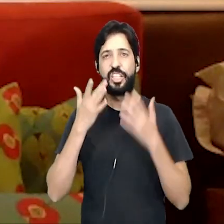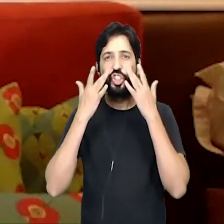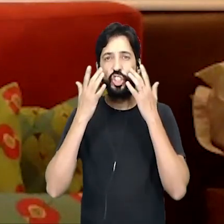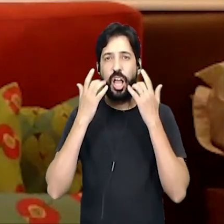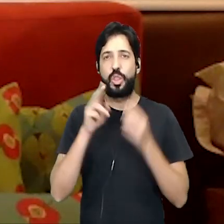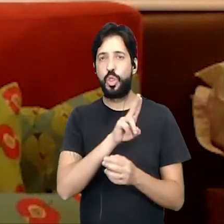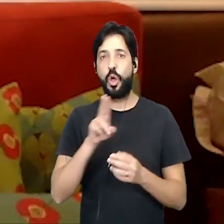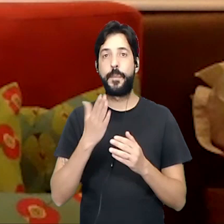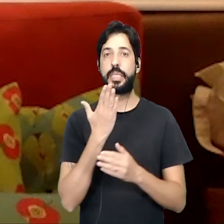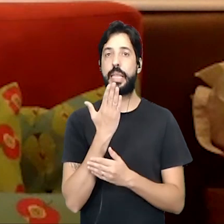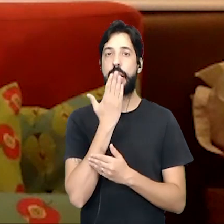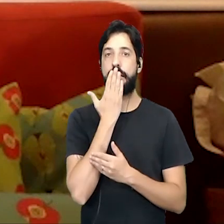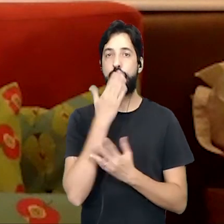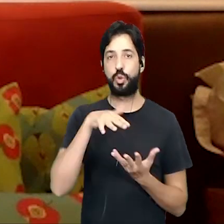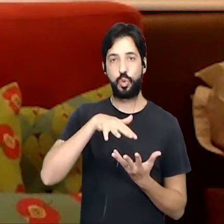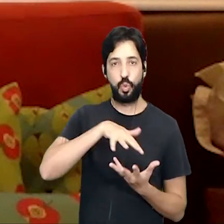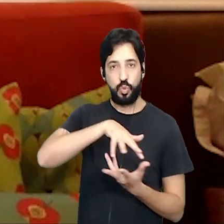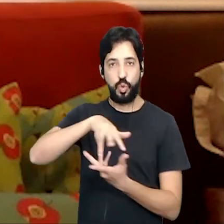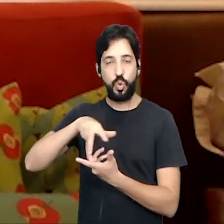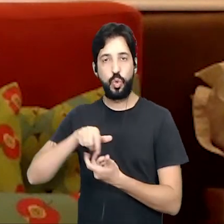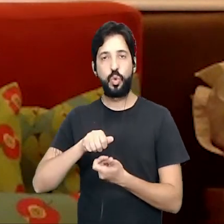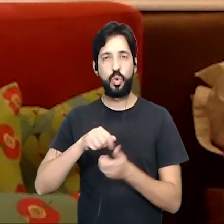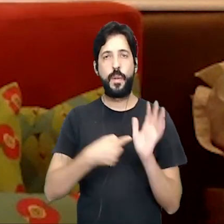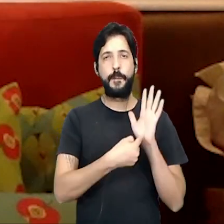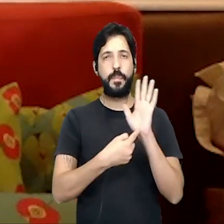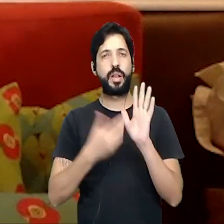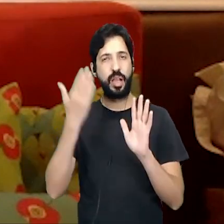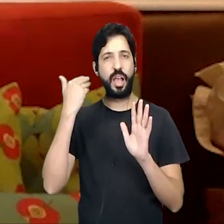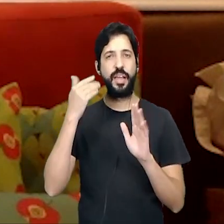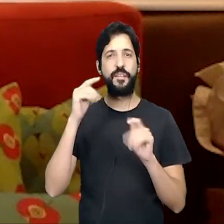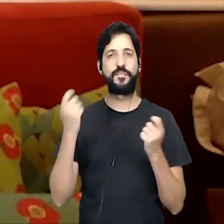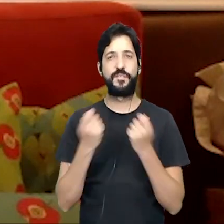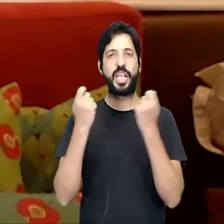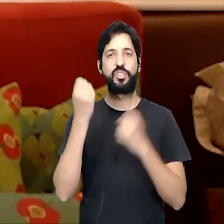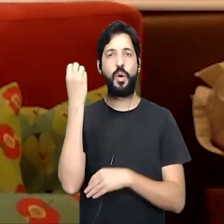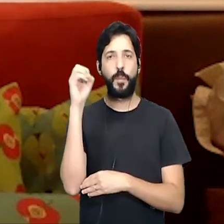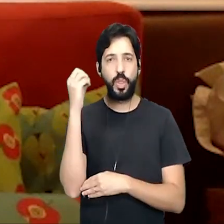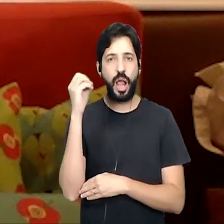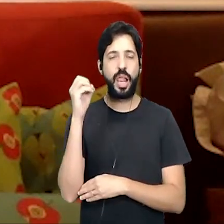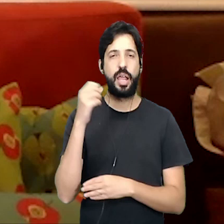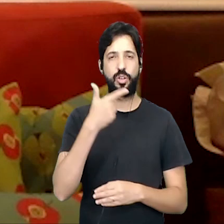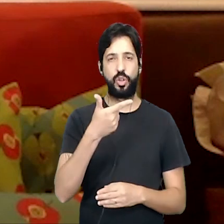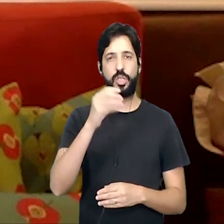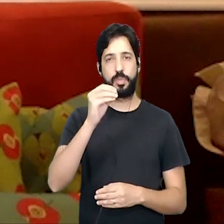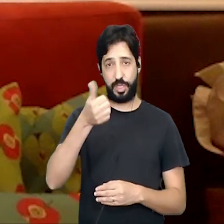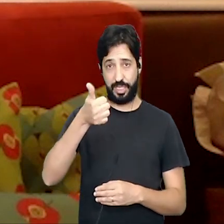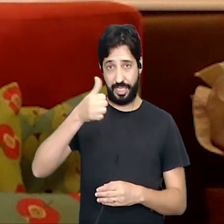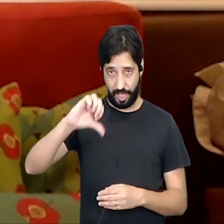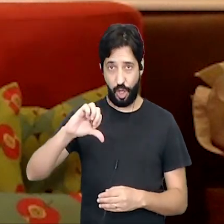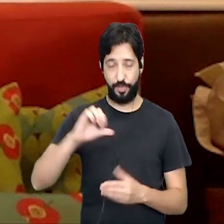cênico Silêncio do Mundo, que foi apresentado na ocasião do Festival Porto Alegre em Cena,